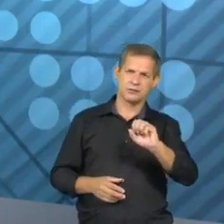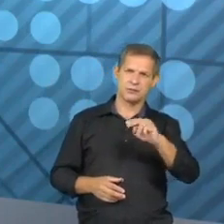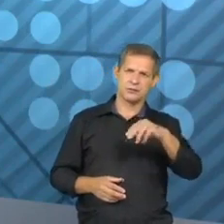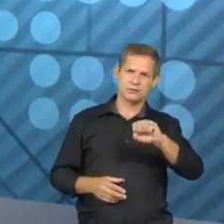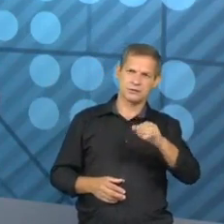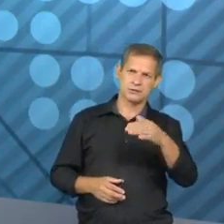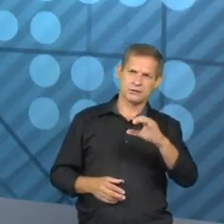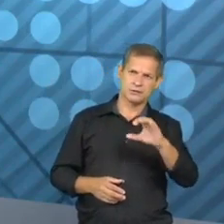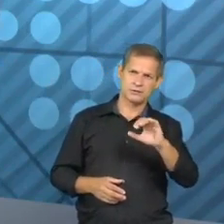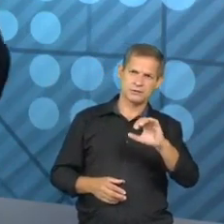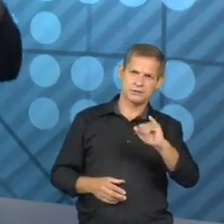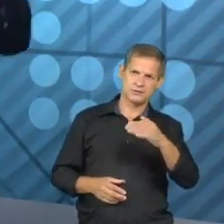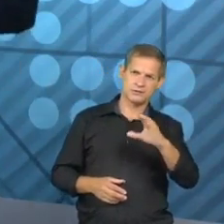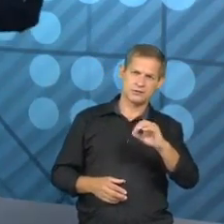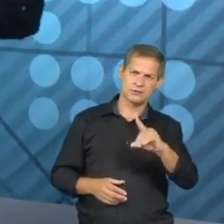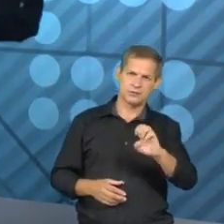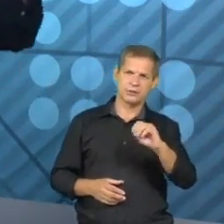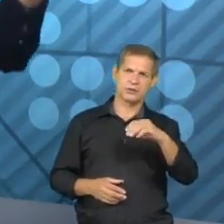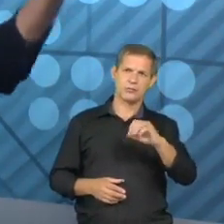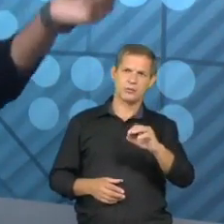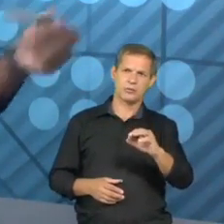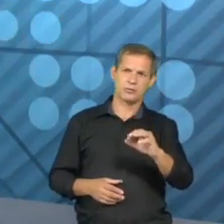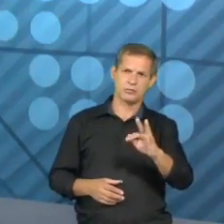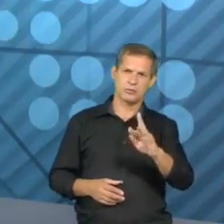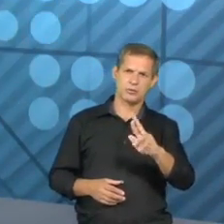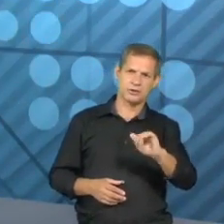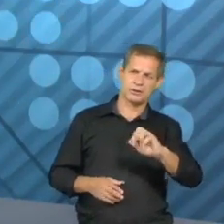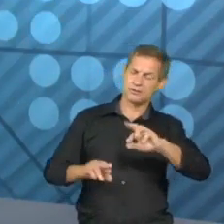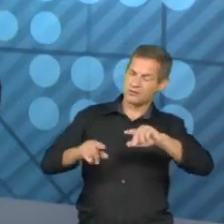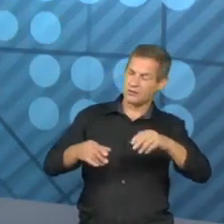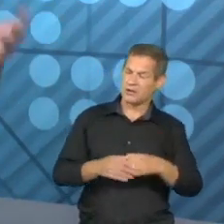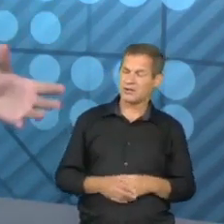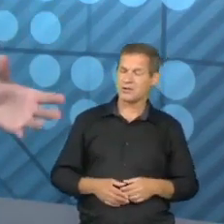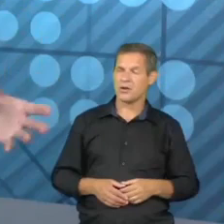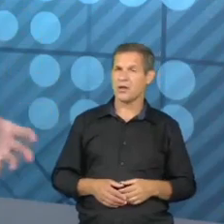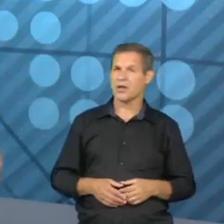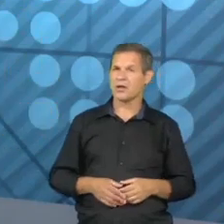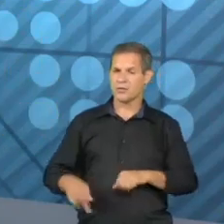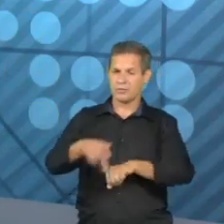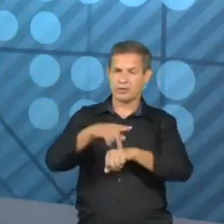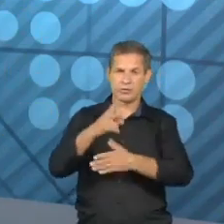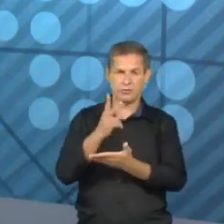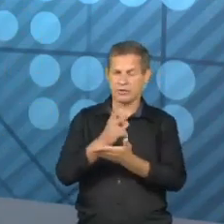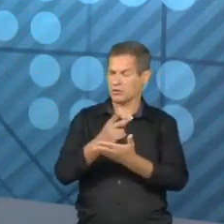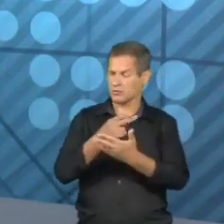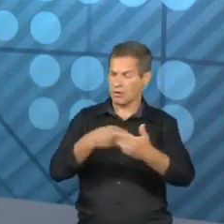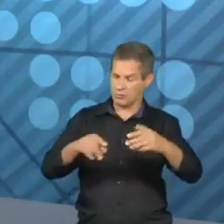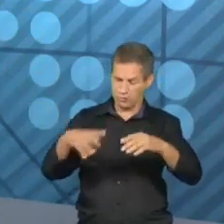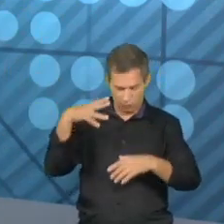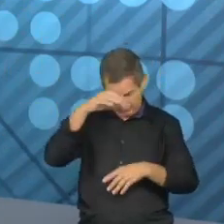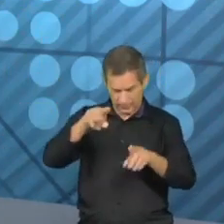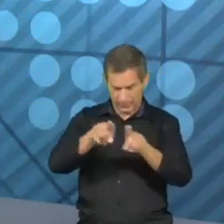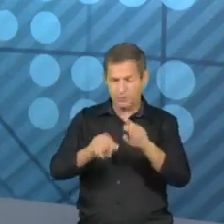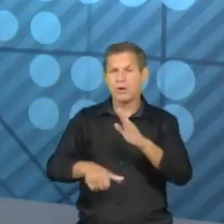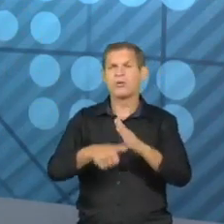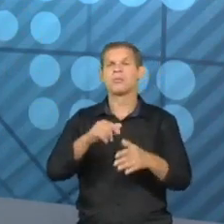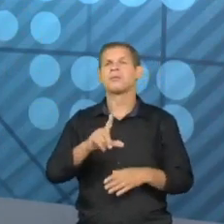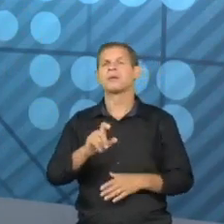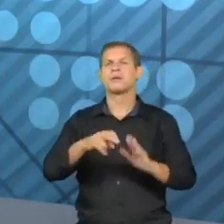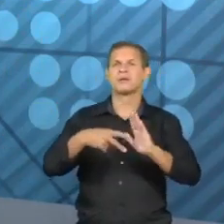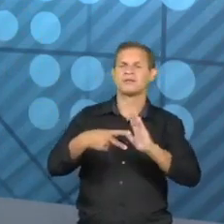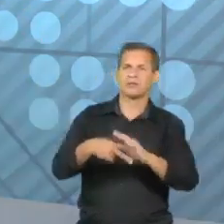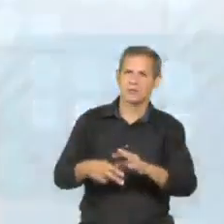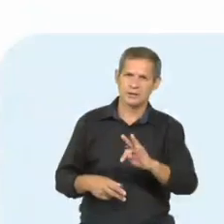Brasil é diferente de outros lugares, tá? Não é tudo a mesma coisa. Vamos compreender primeiro o que é a